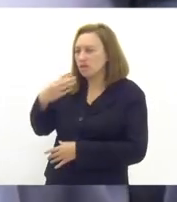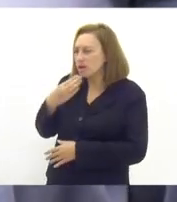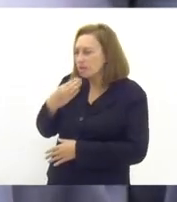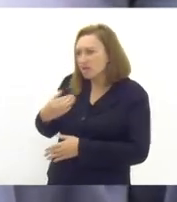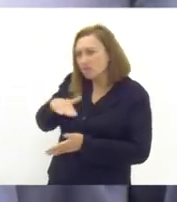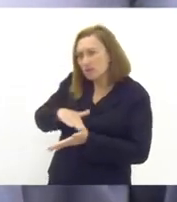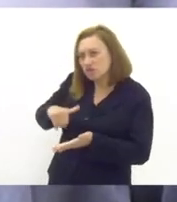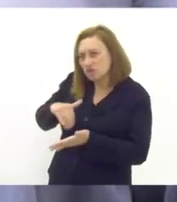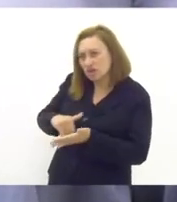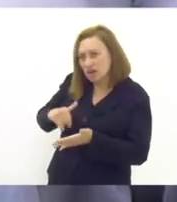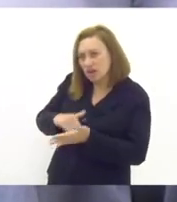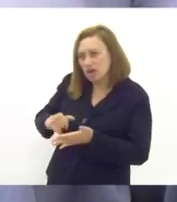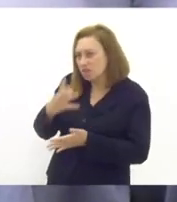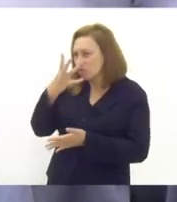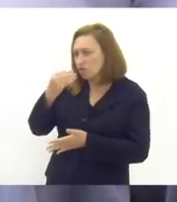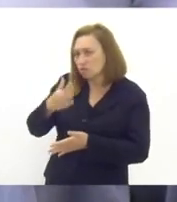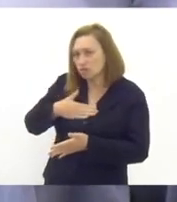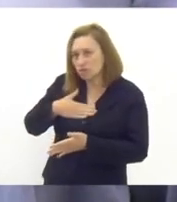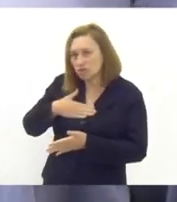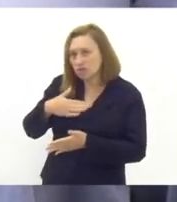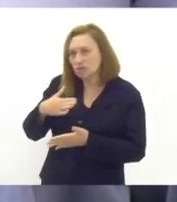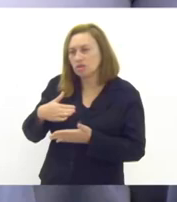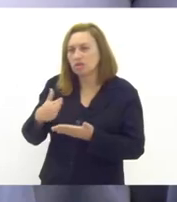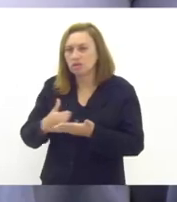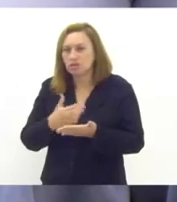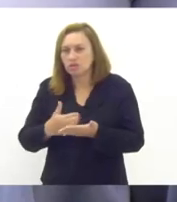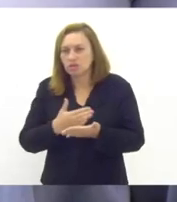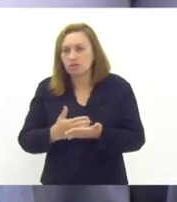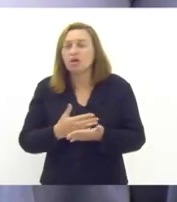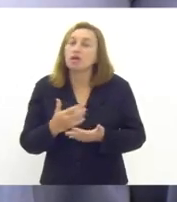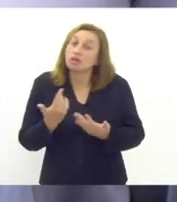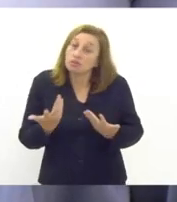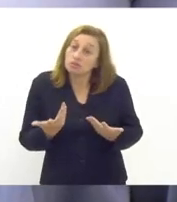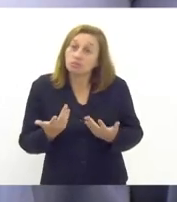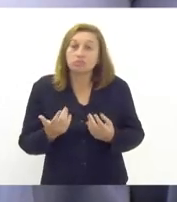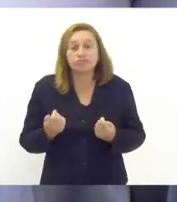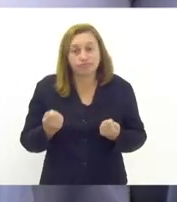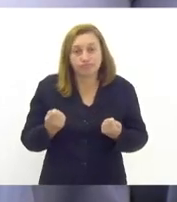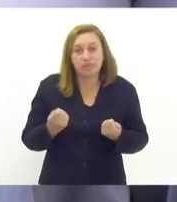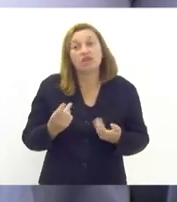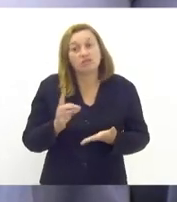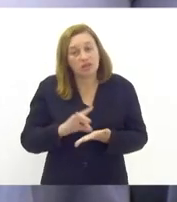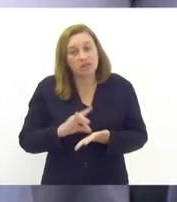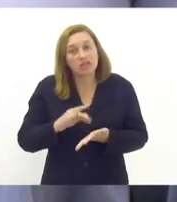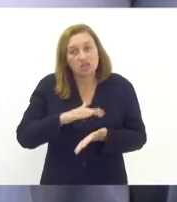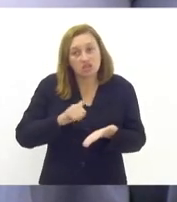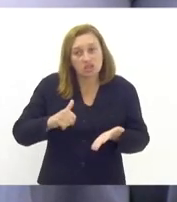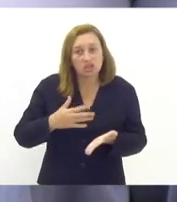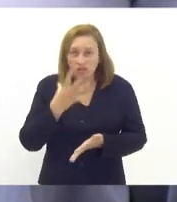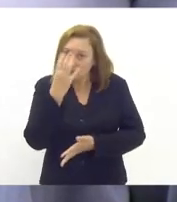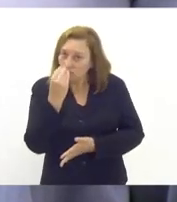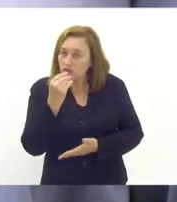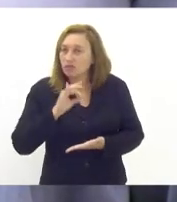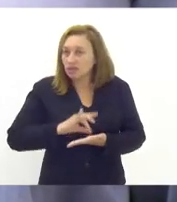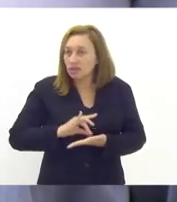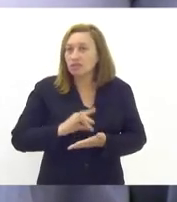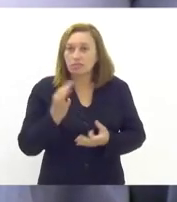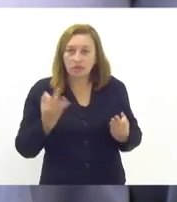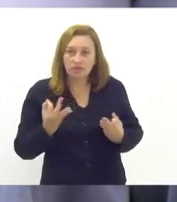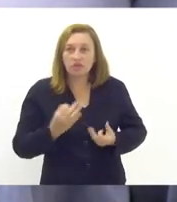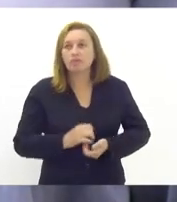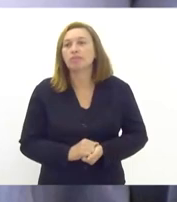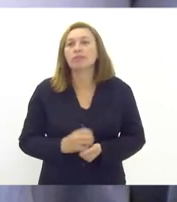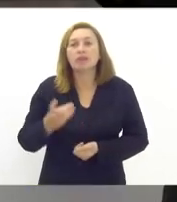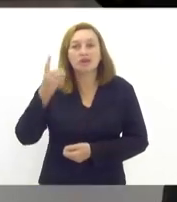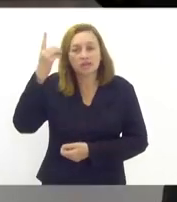tiraram. Aí a gente espera que tenha mesmo tirado a foto, né? Perfeito.